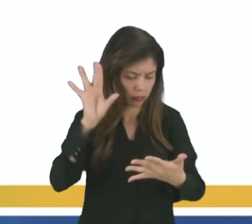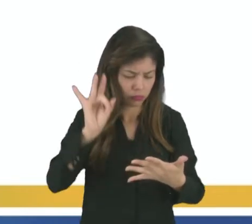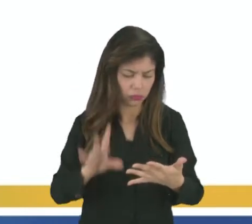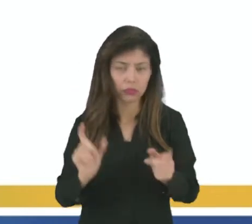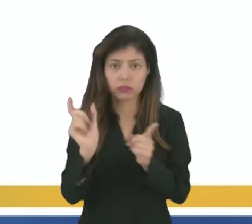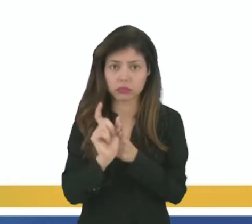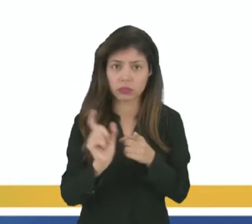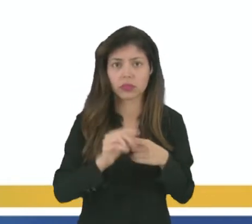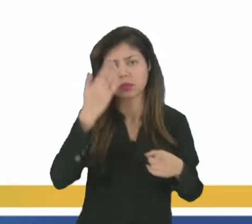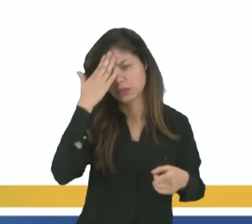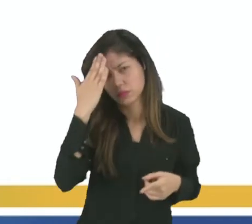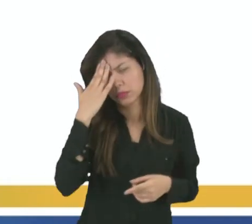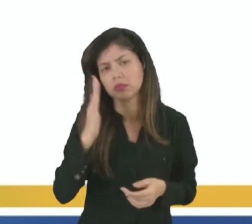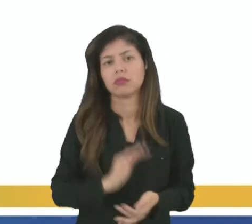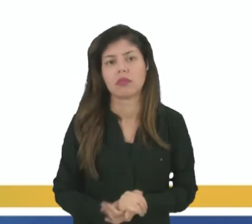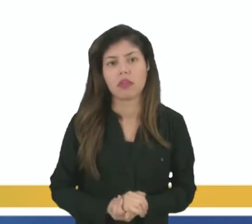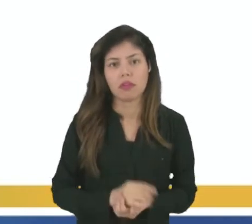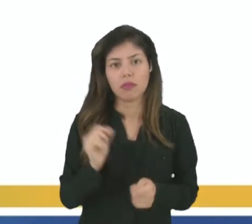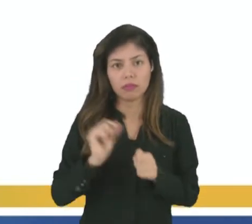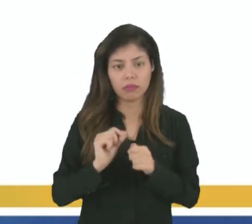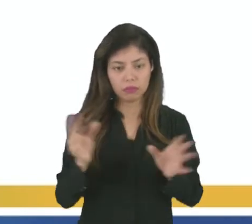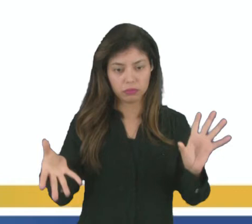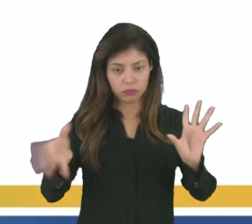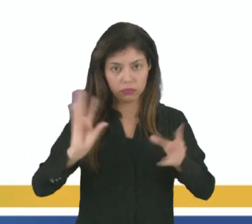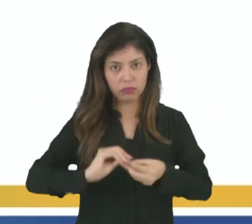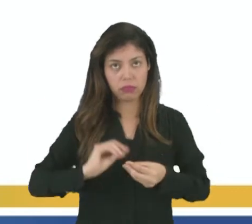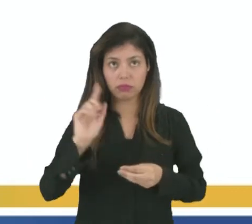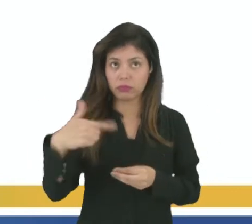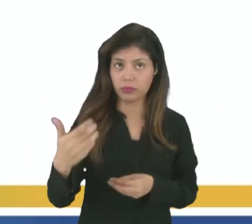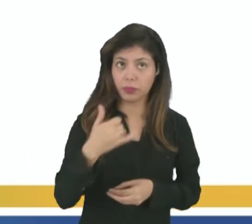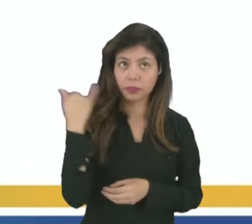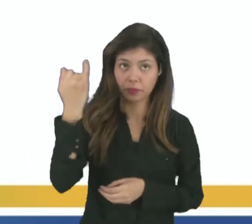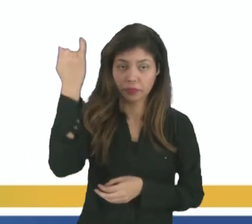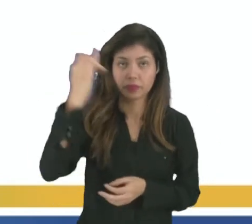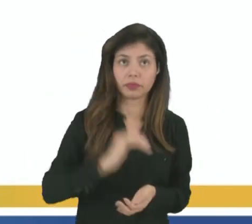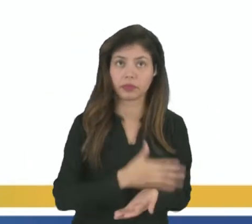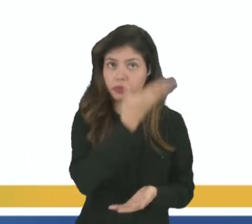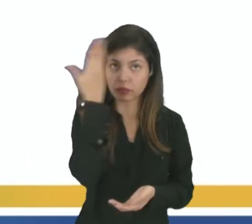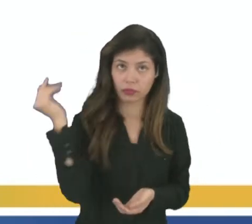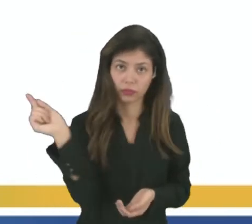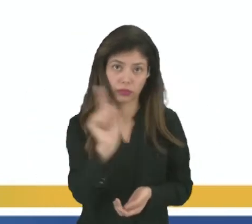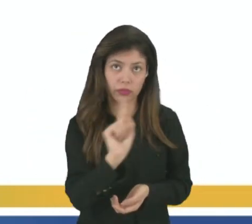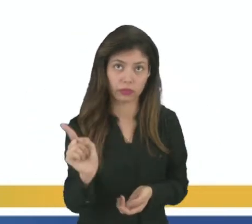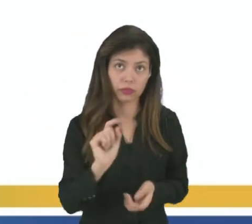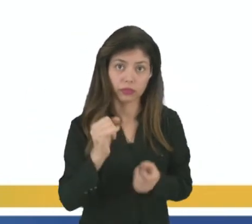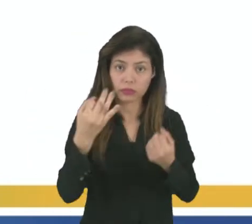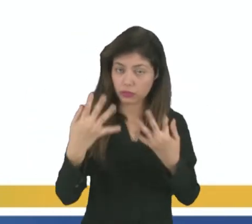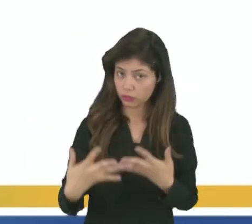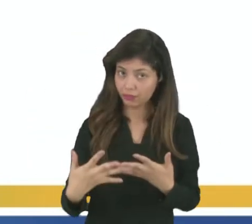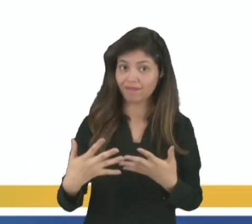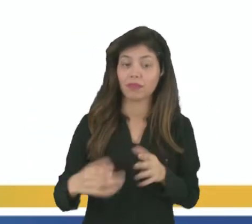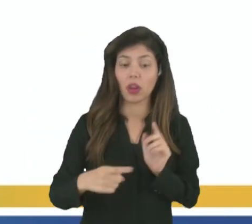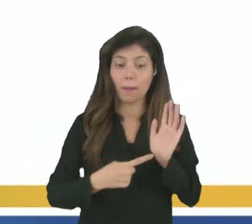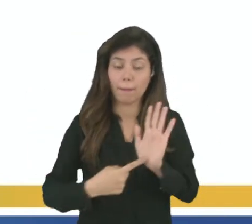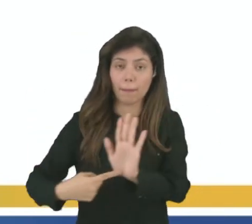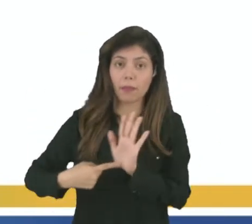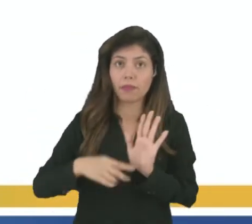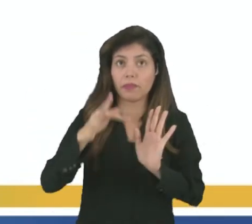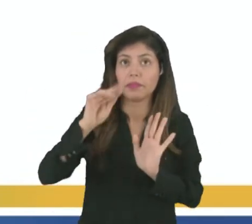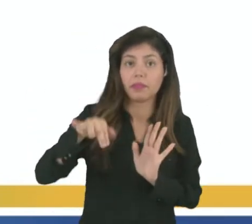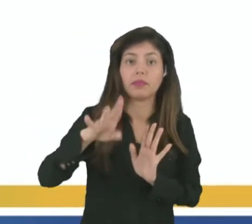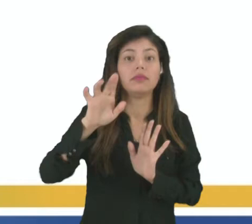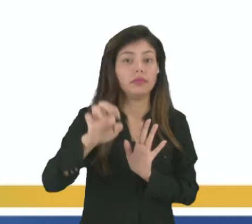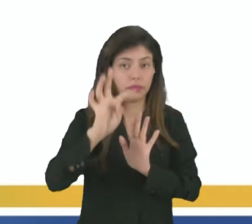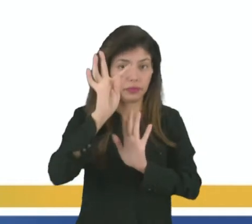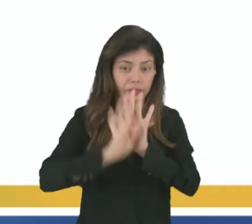o que você consegue sintetizar. E outro, muito importante, não se esqueça de citar a fonte